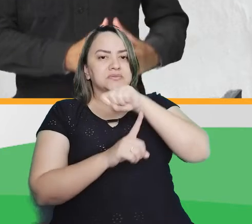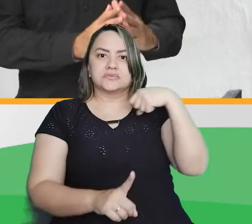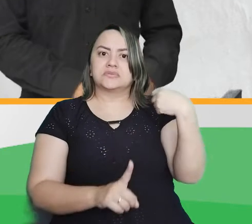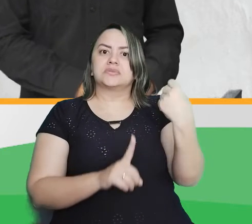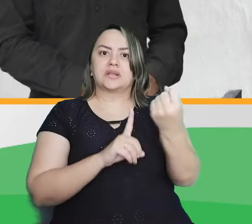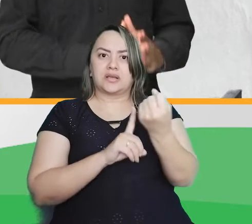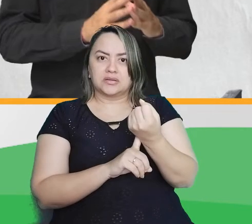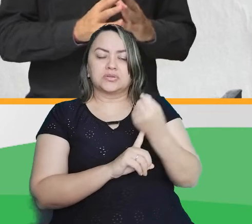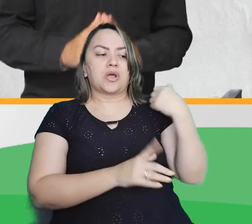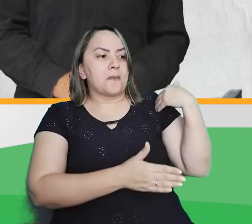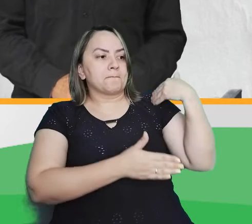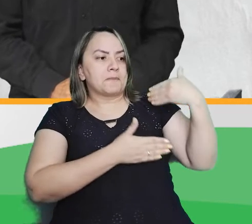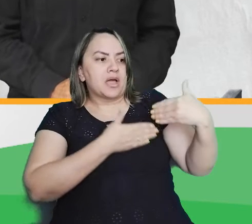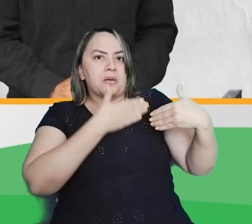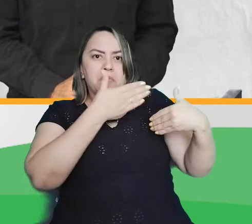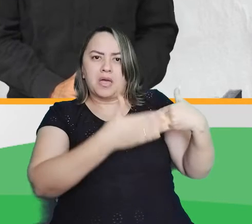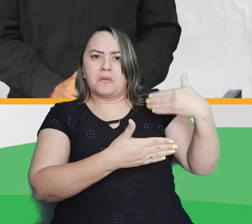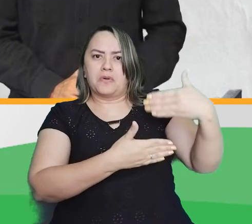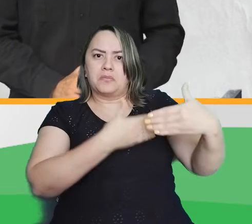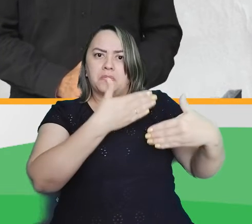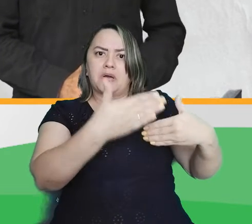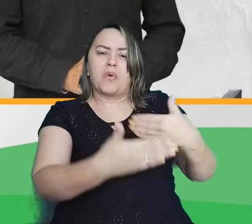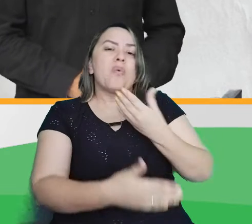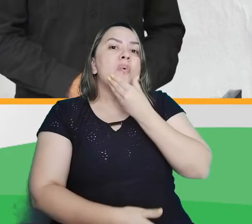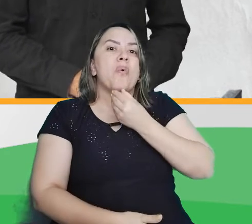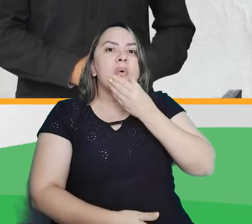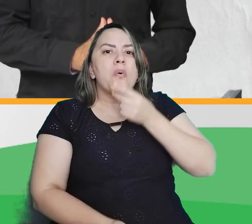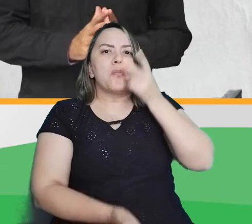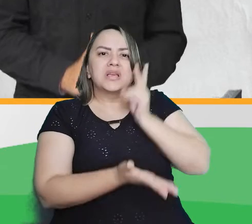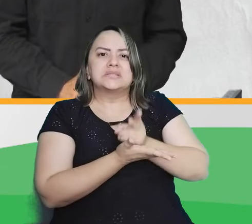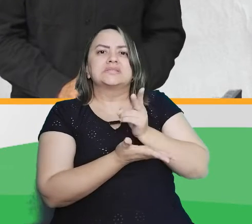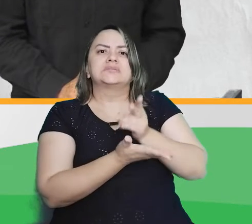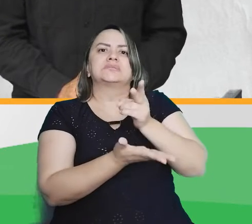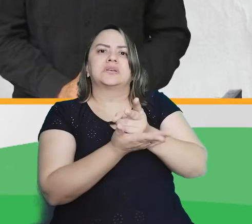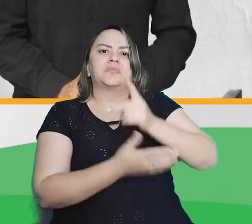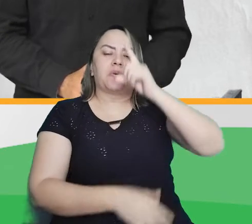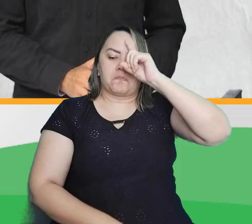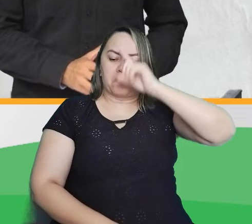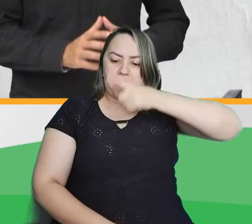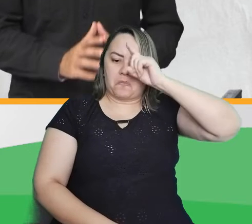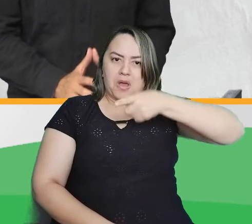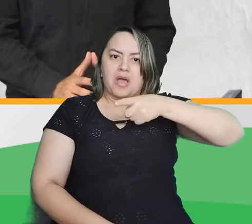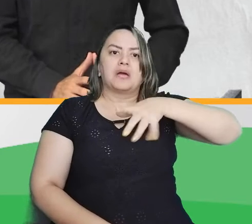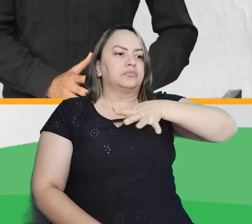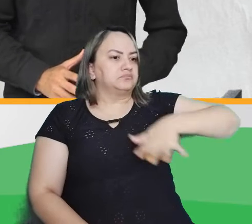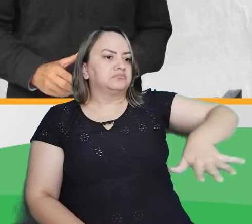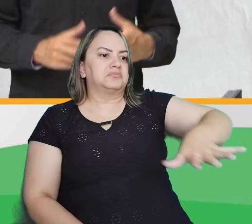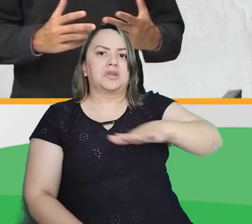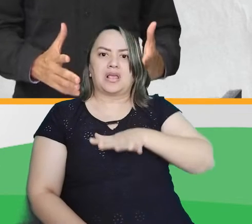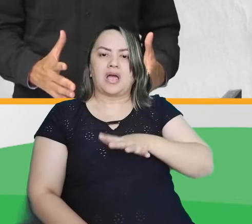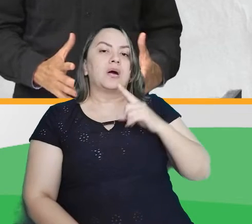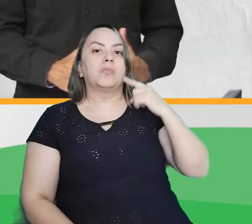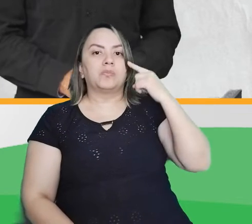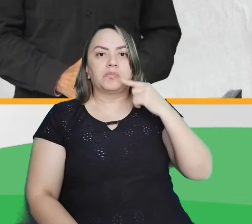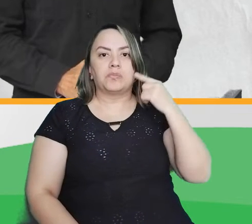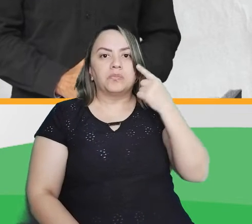que homens controlassem o espaço público, que homens controlassem o direito, a medicina,